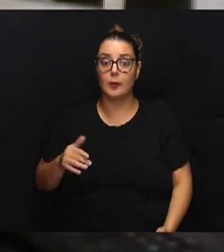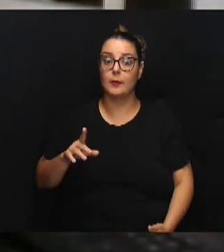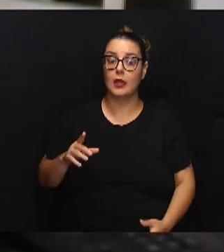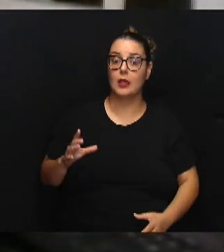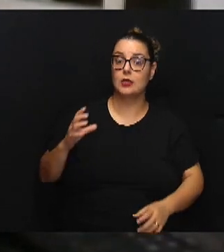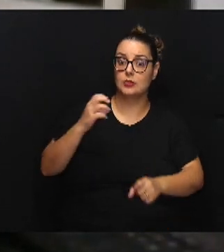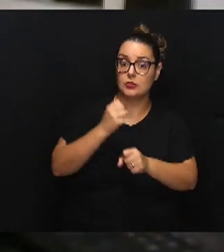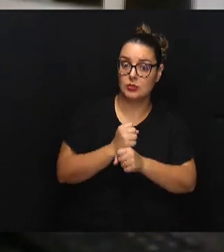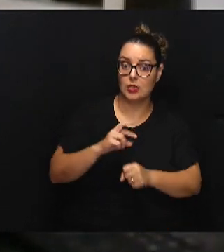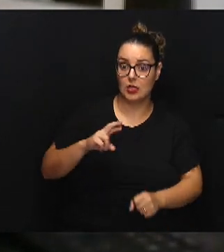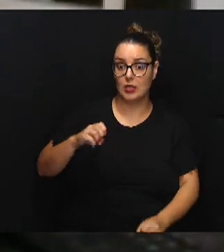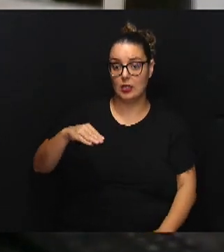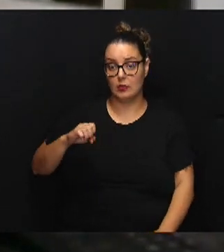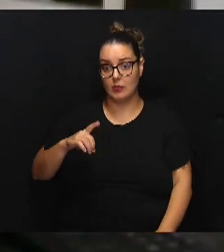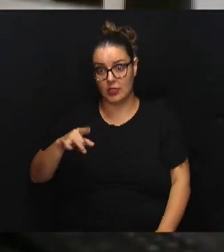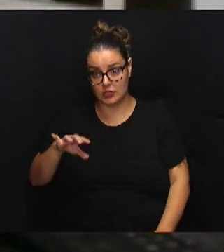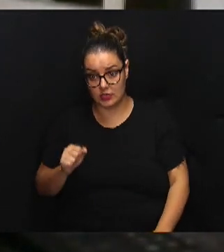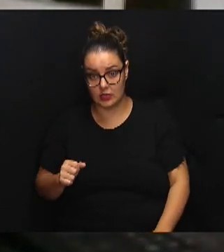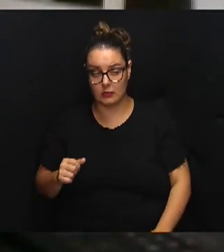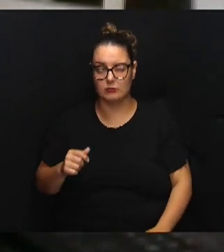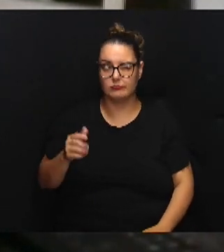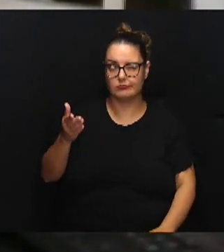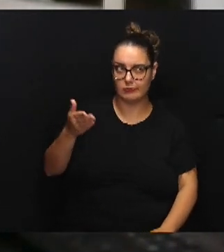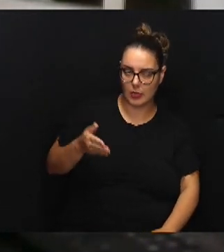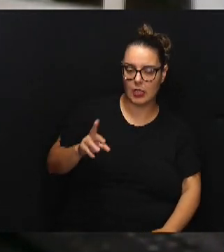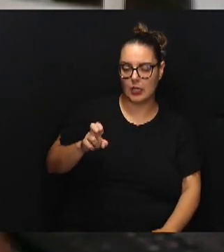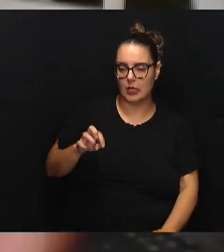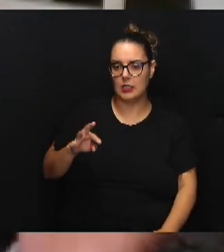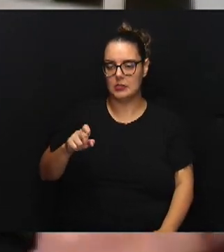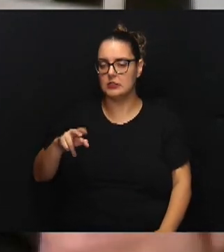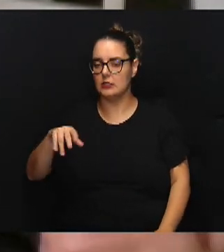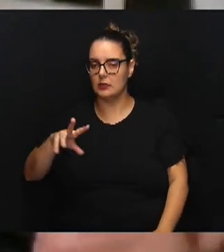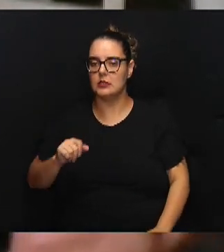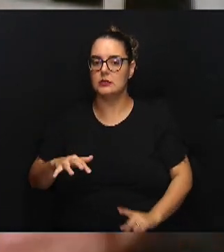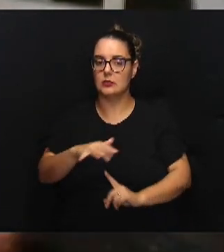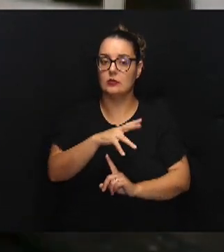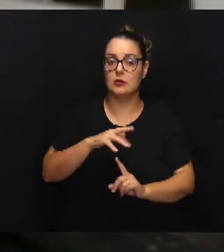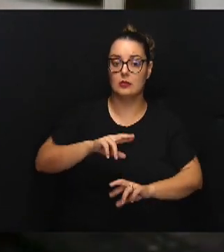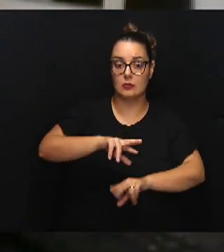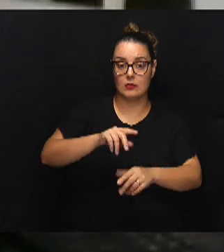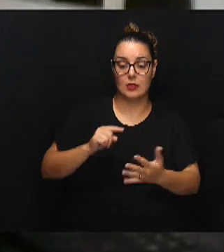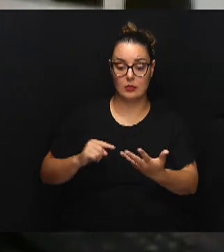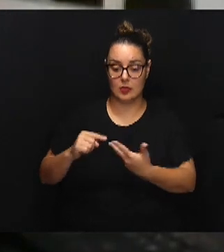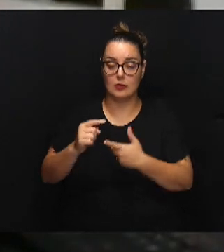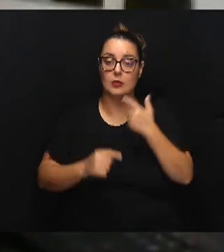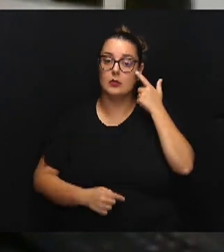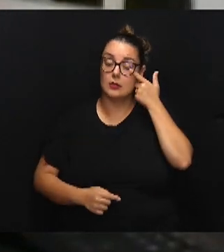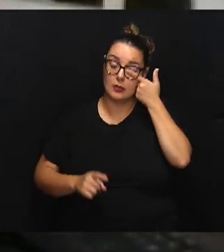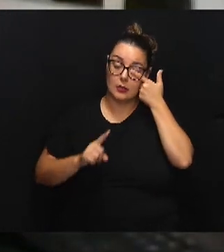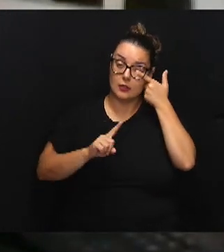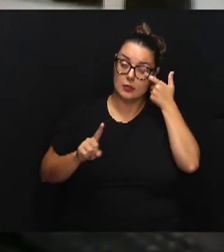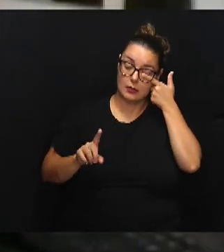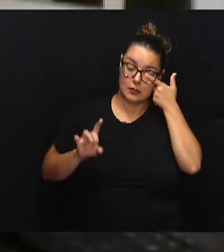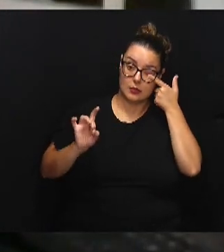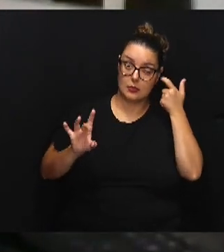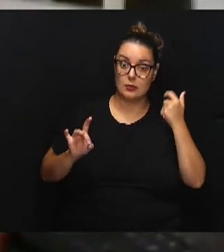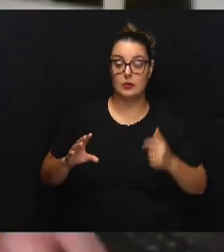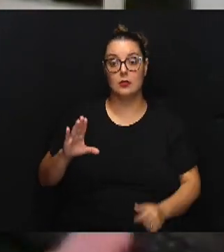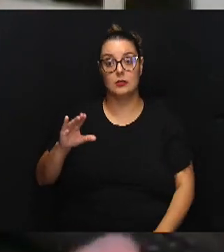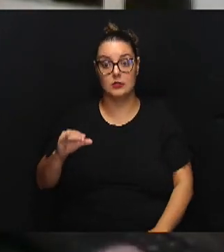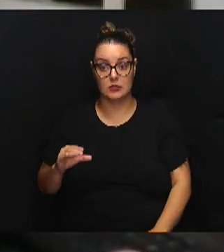de remediação/restauração ambiental, que envolve vários aspectos, não só a questão da ciência e tecnologia, como mencionei, mas